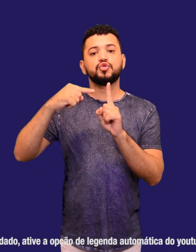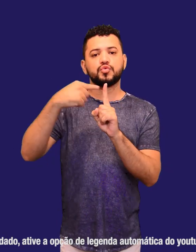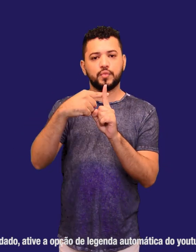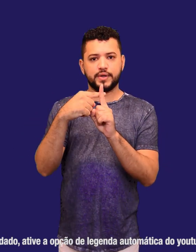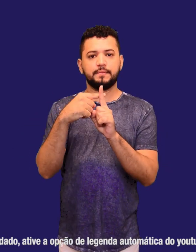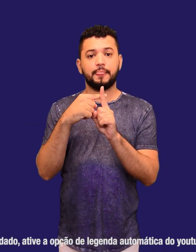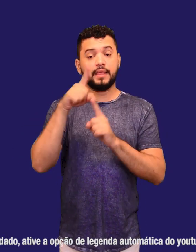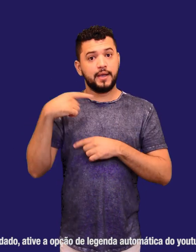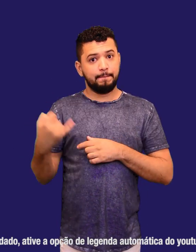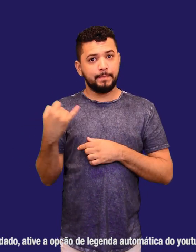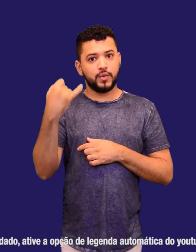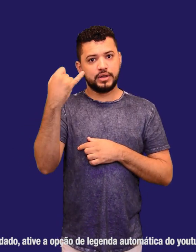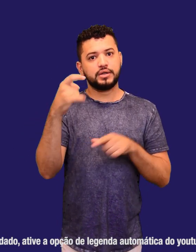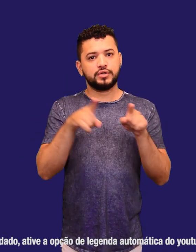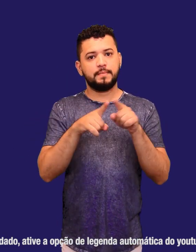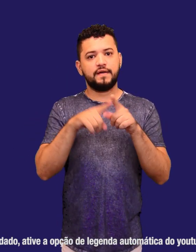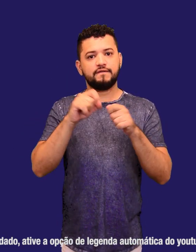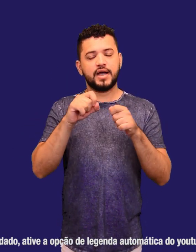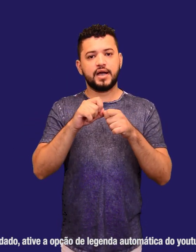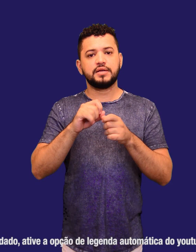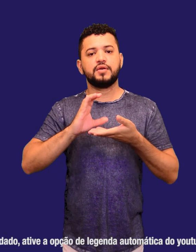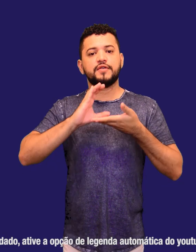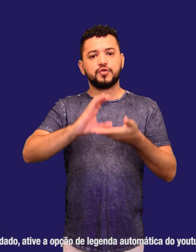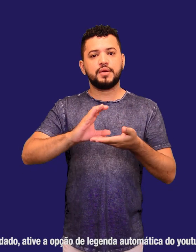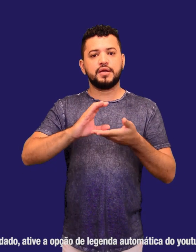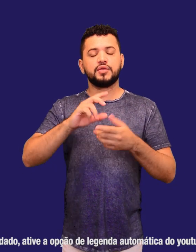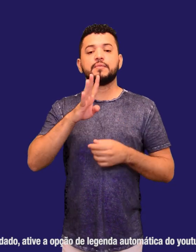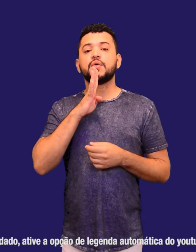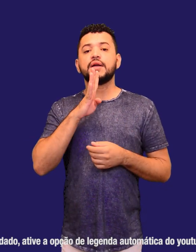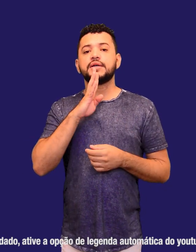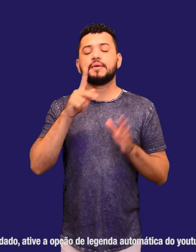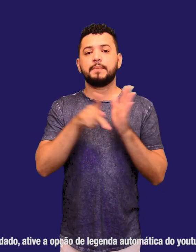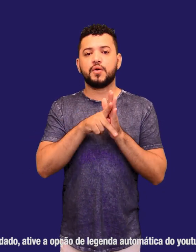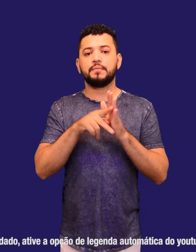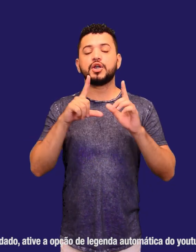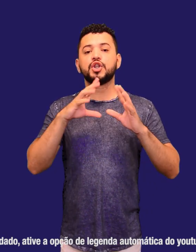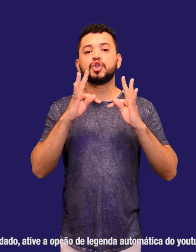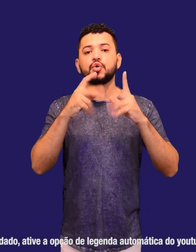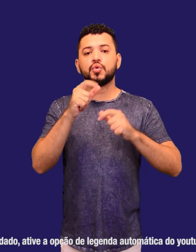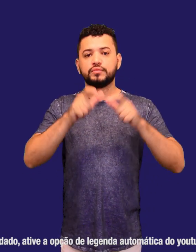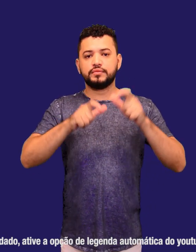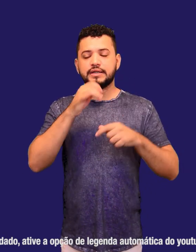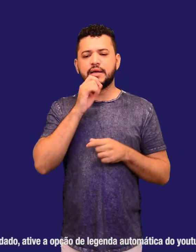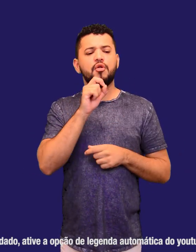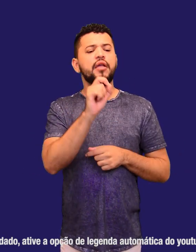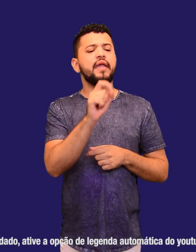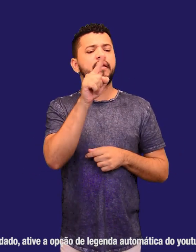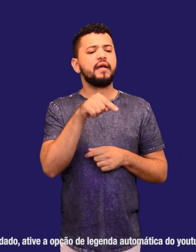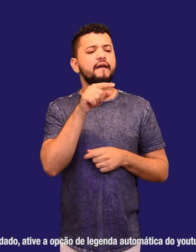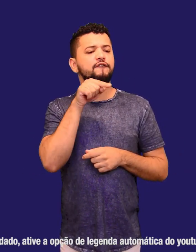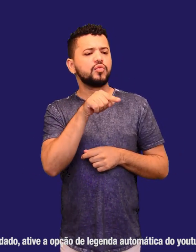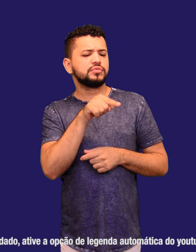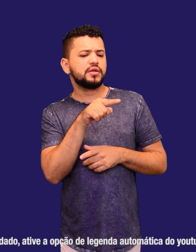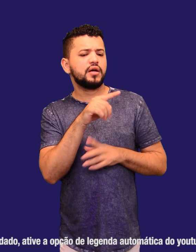a pessoa se invista no autoconhecimento, naquela pergunta que em todo o processo de seleção tem, é quem é você? Qual é